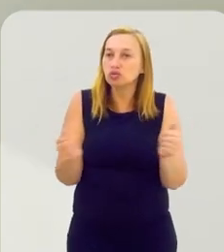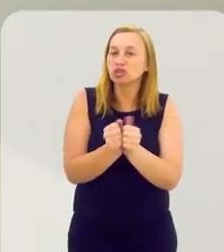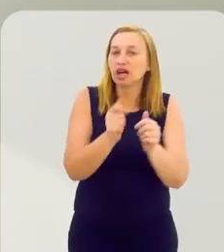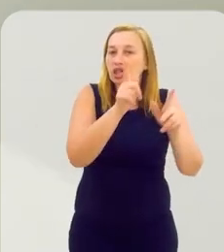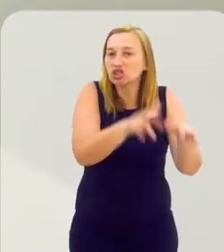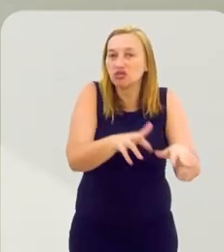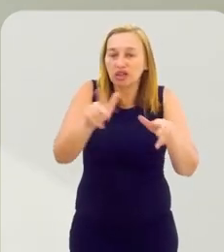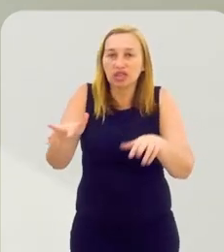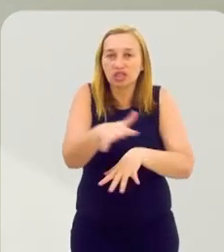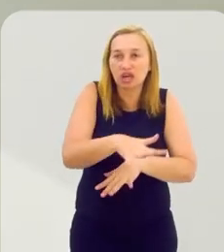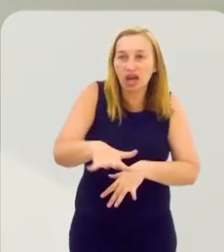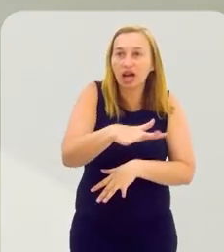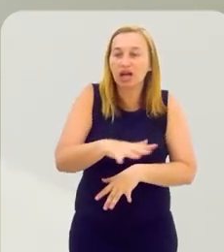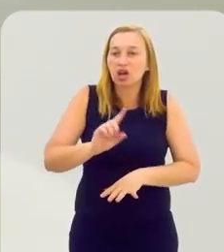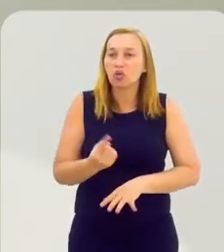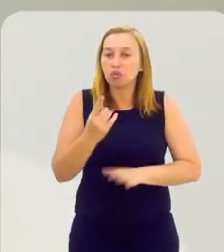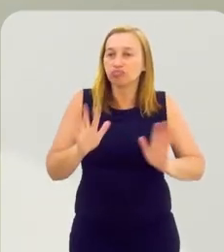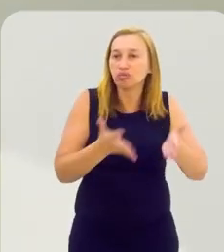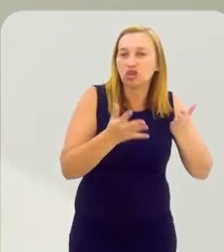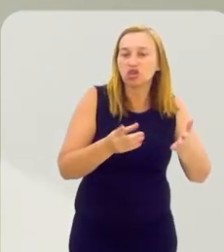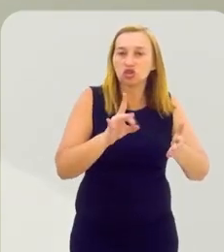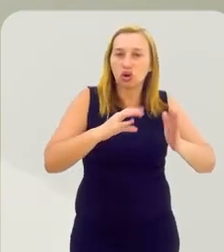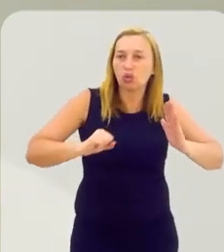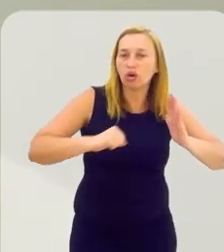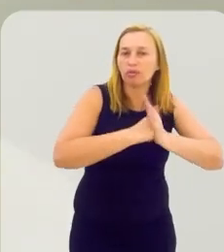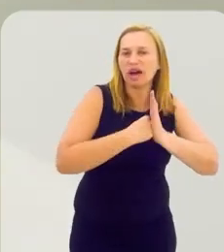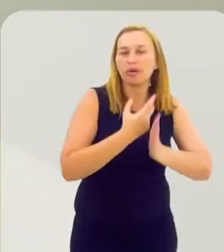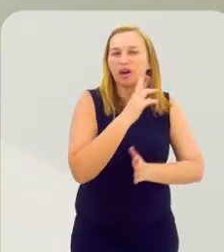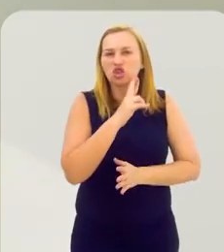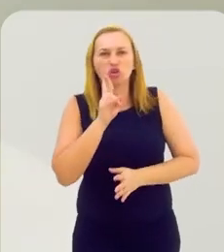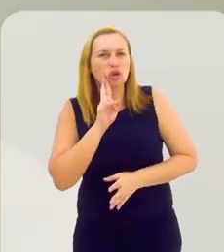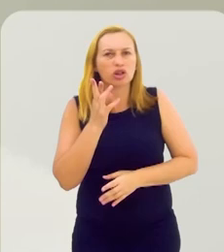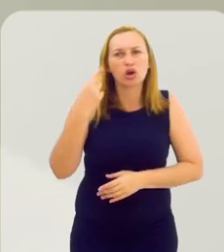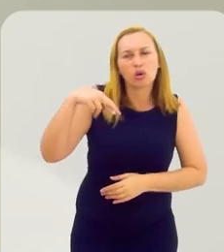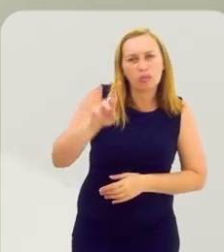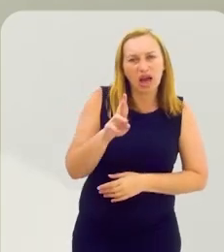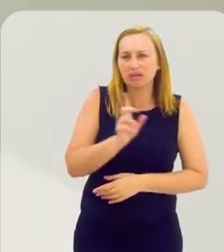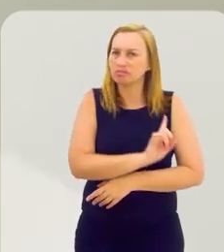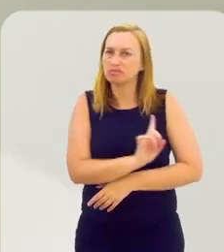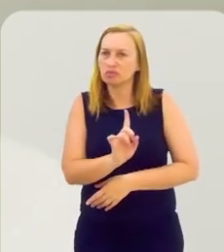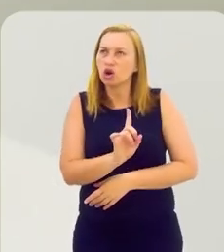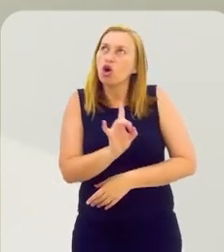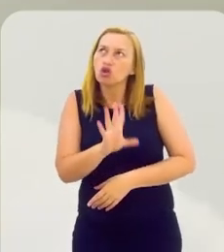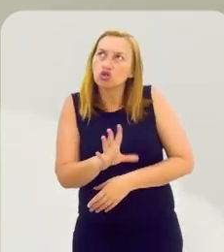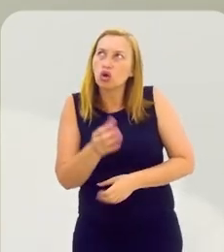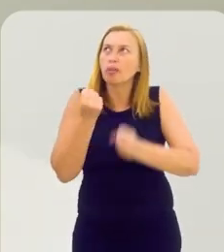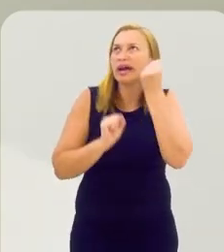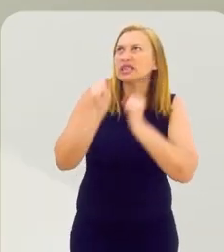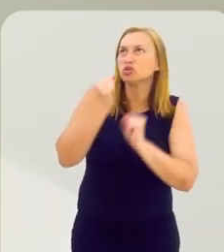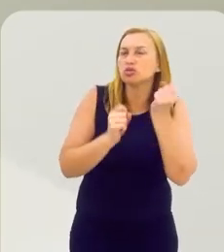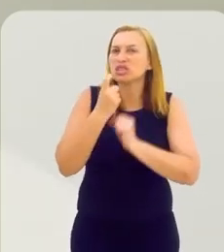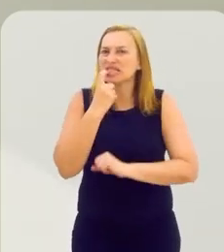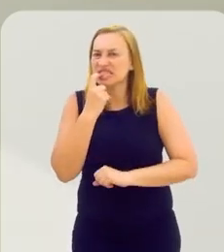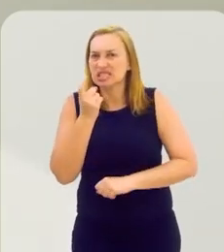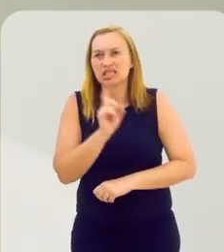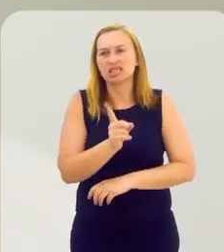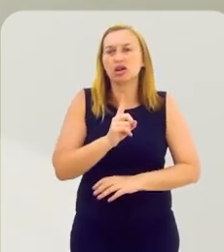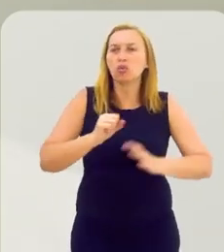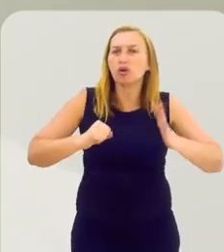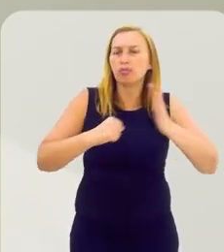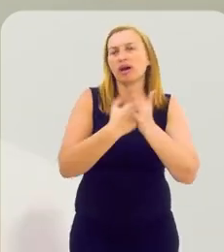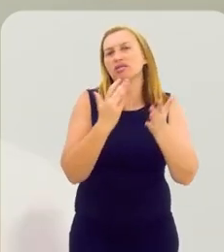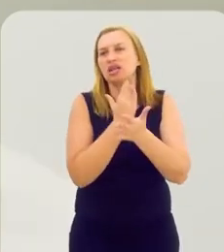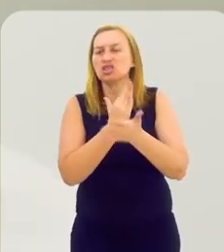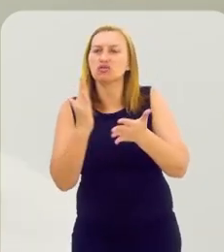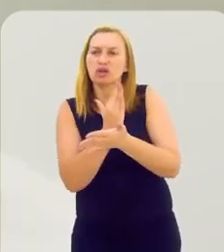segmentos, porque muitas vezes uma iniciativa não tem impacto só para restaurante, ou só para a indústria de plásticos, ou só para... Né? É um impacto, muitas